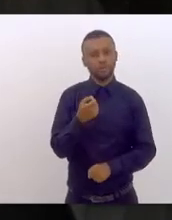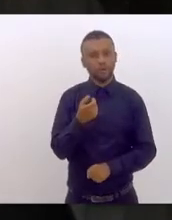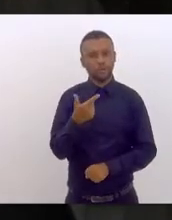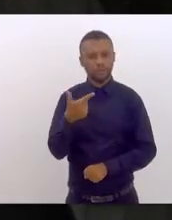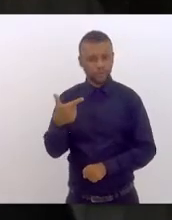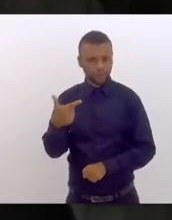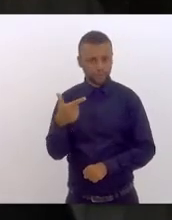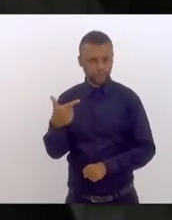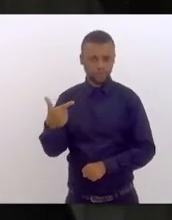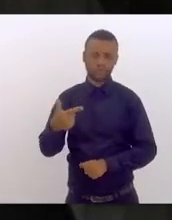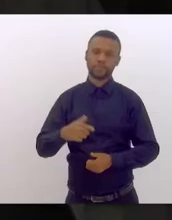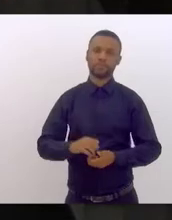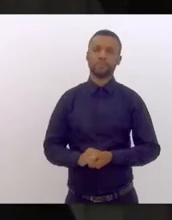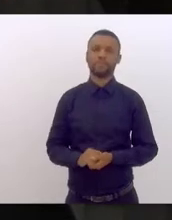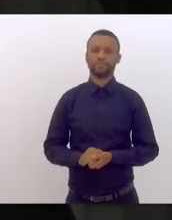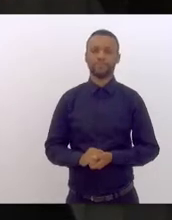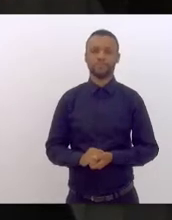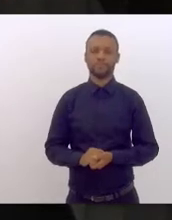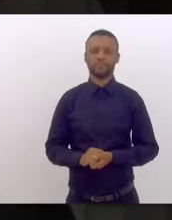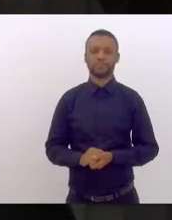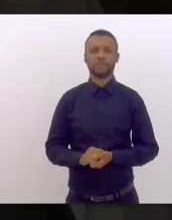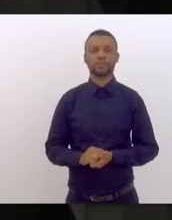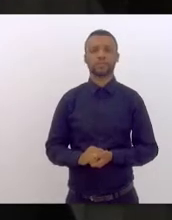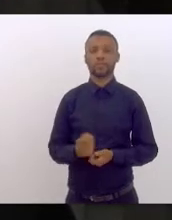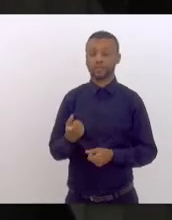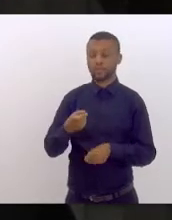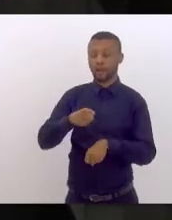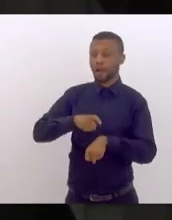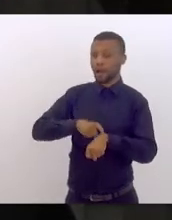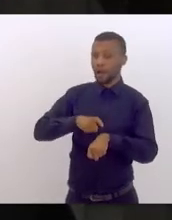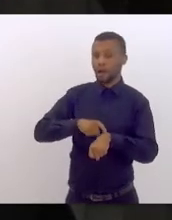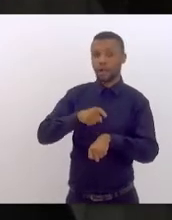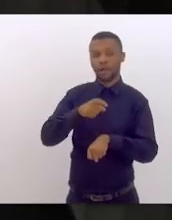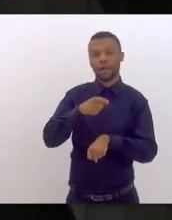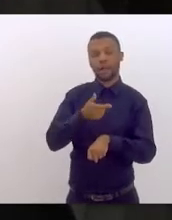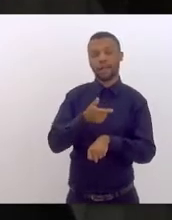2022 as 14:02